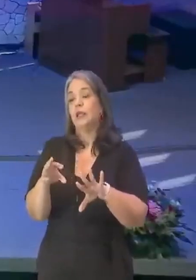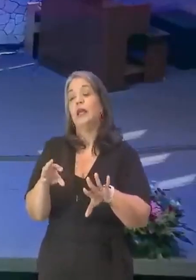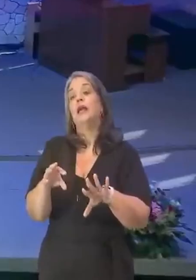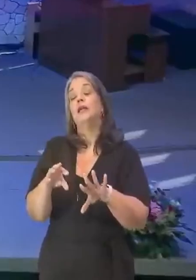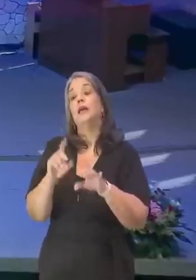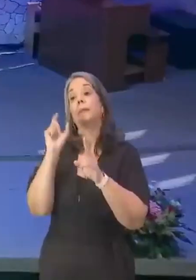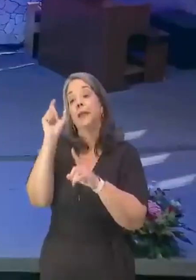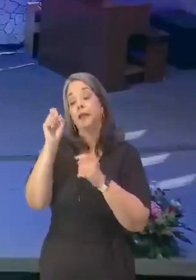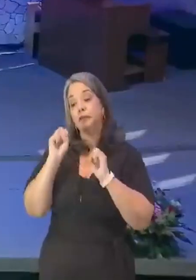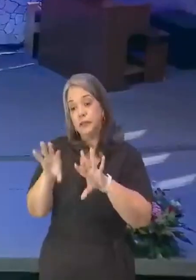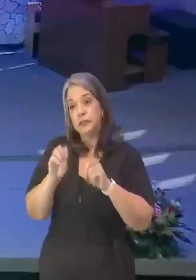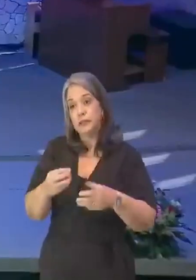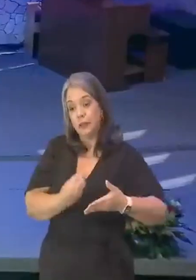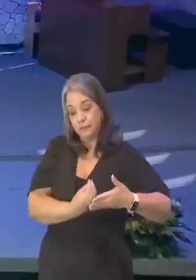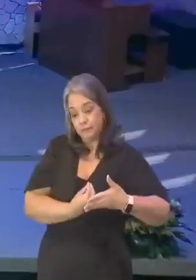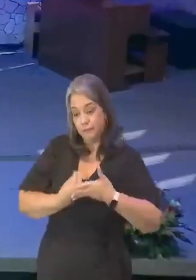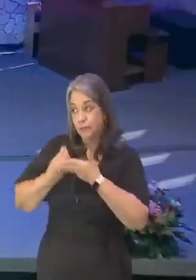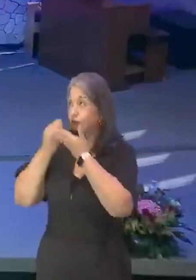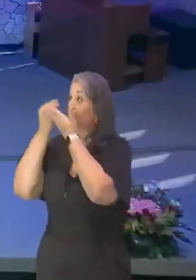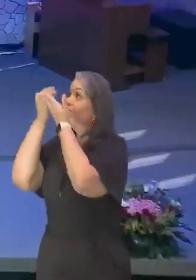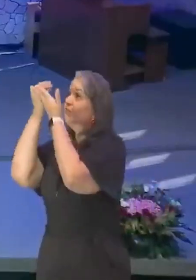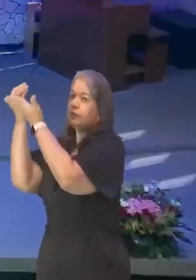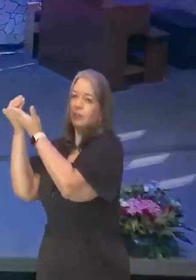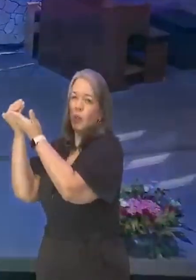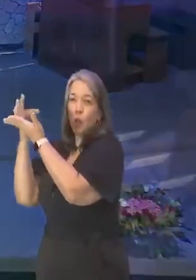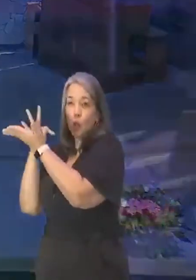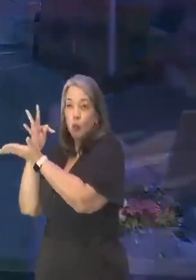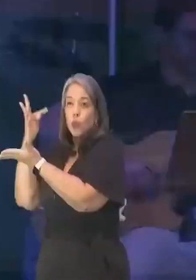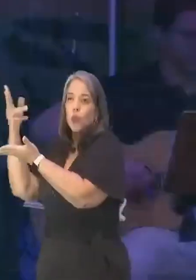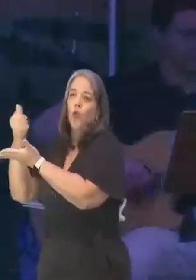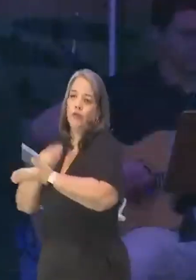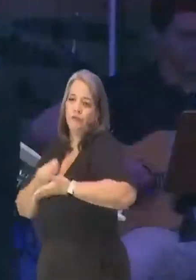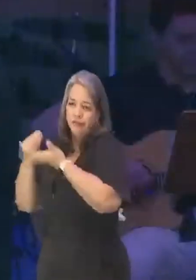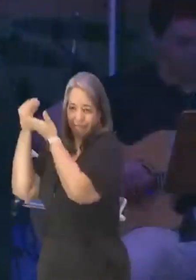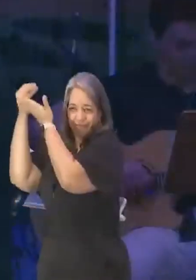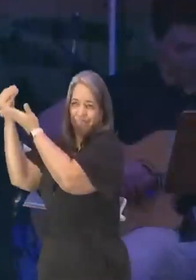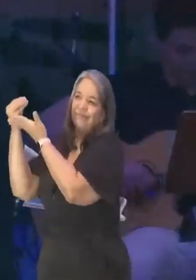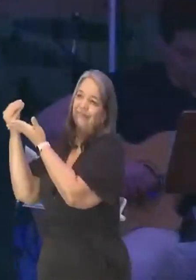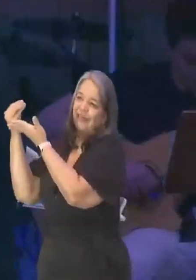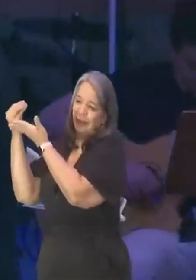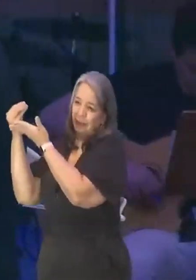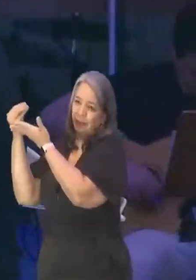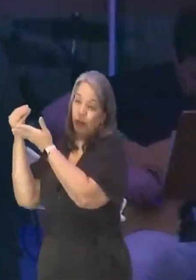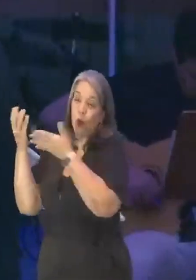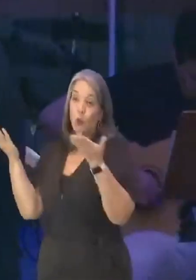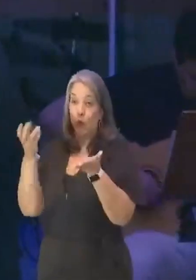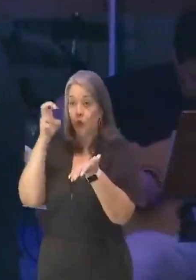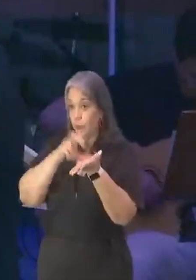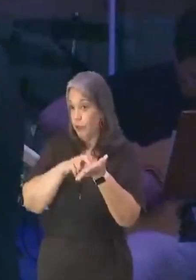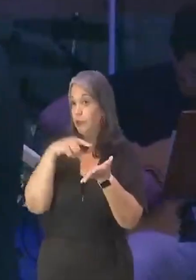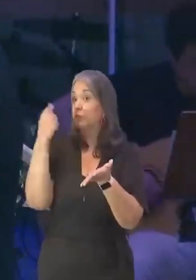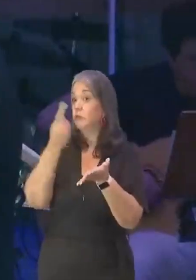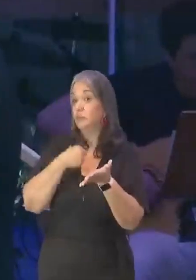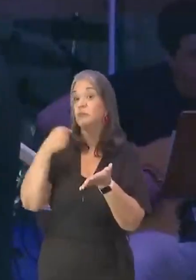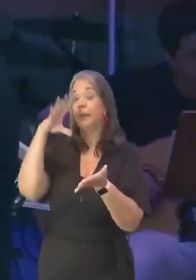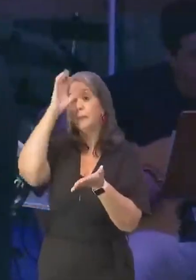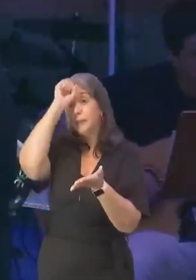Porque nesta manhã nós somos relembrados que nós já encontramos algo de grande valor,